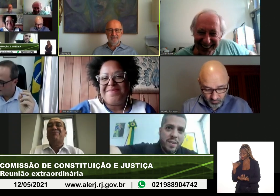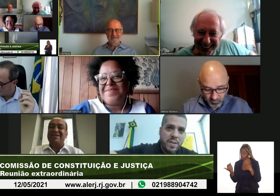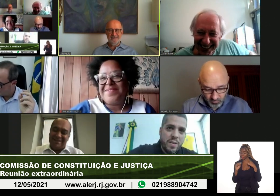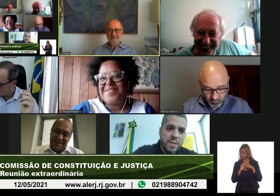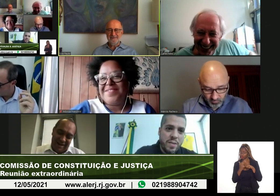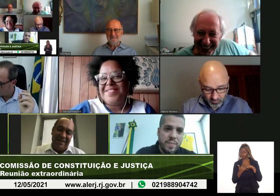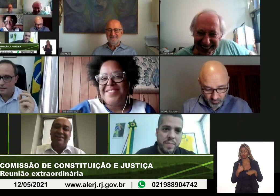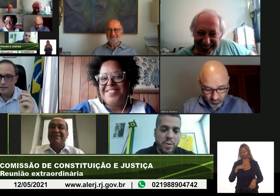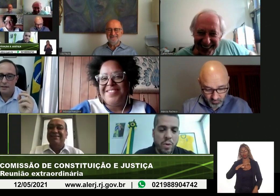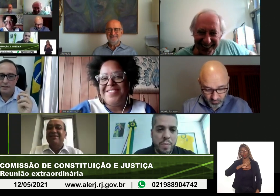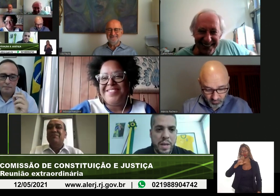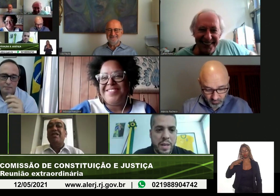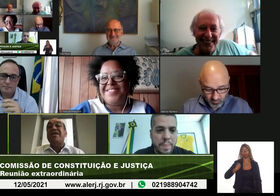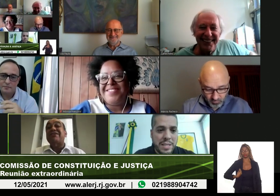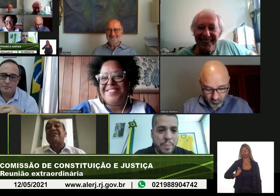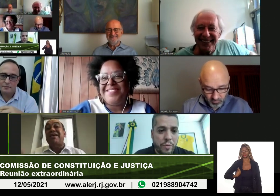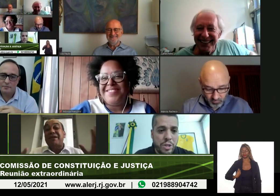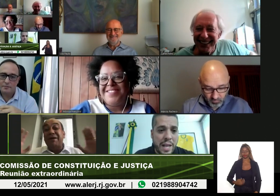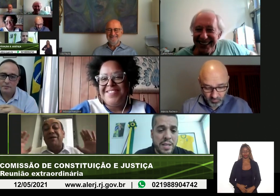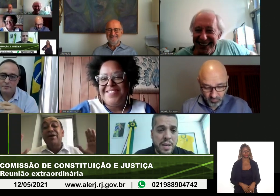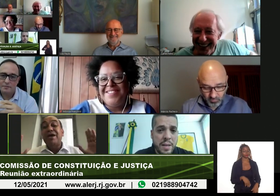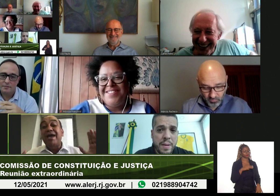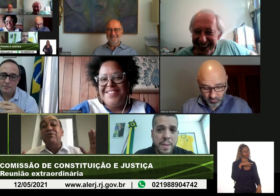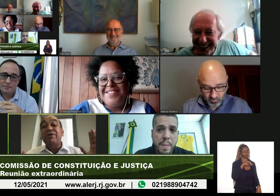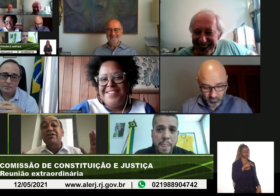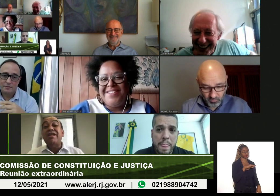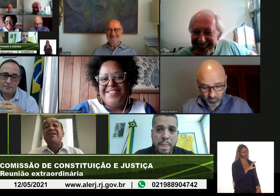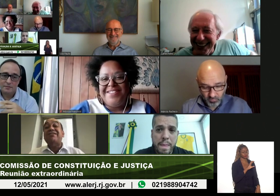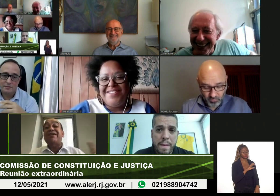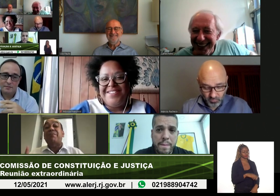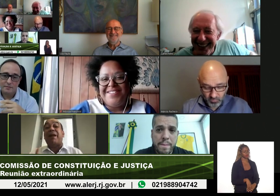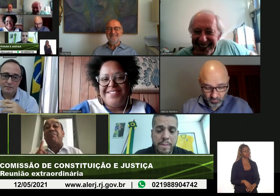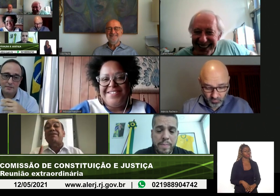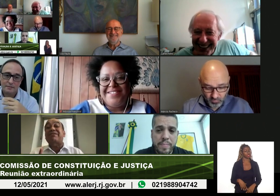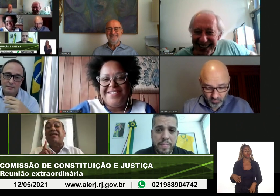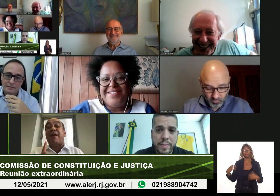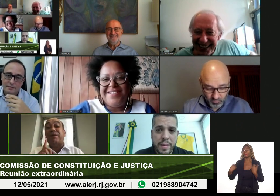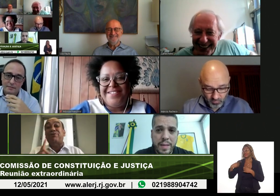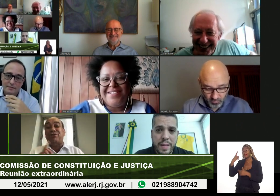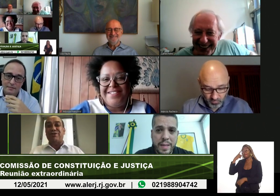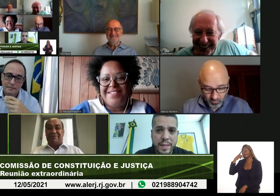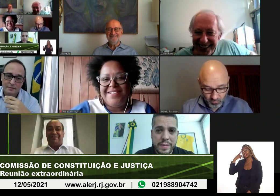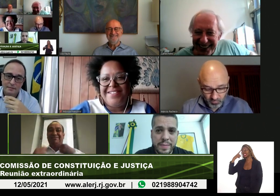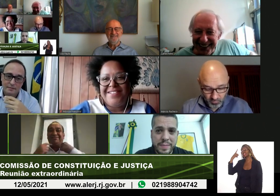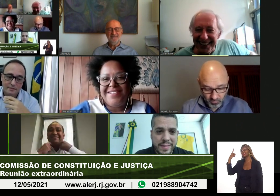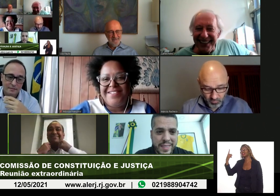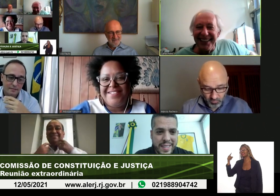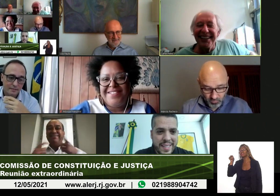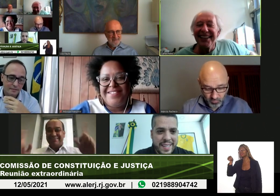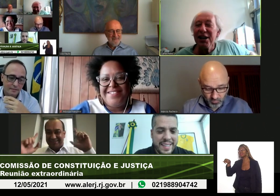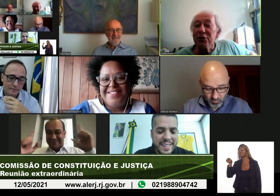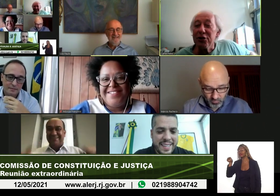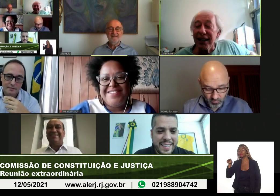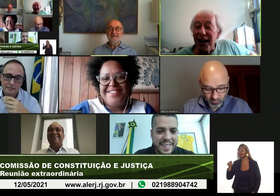Máximo prazer. Ô, Mink, nem passe em profundidade. Hein, Luiz? Nem que seja para pensar pelo time.